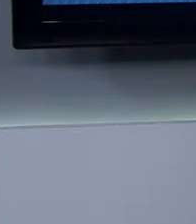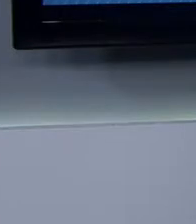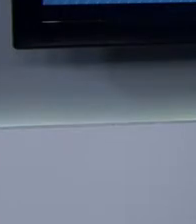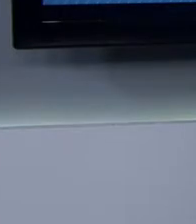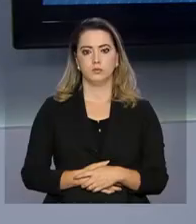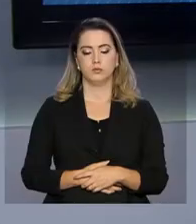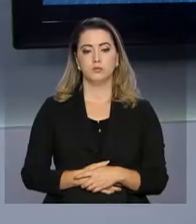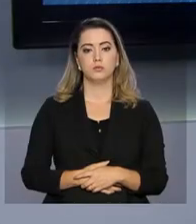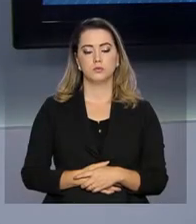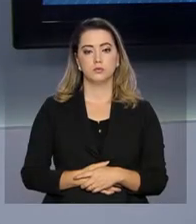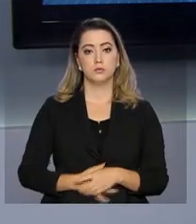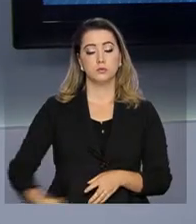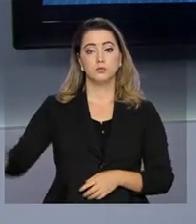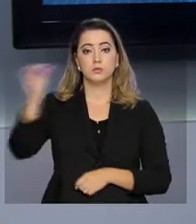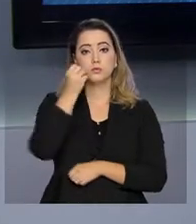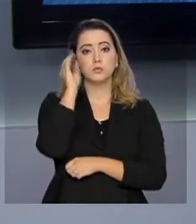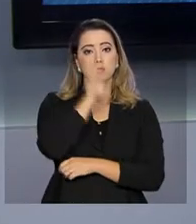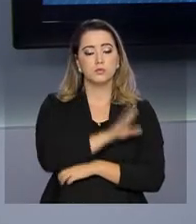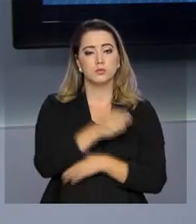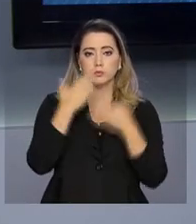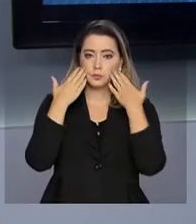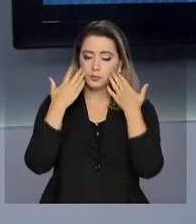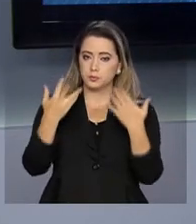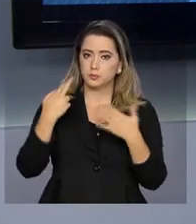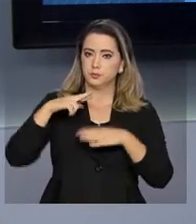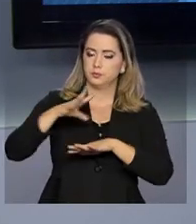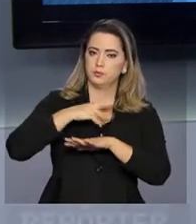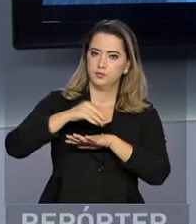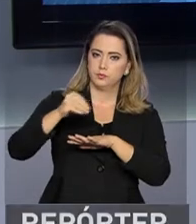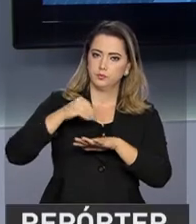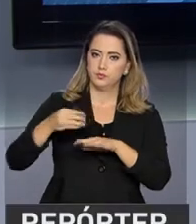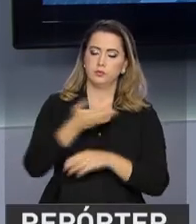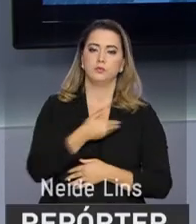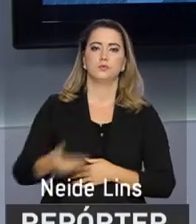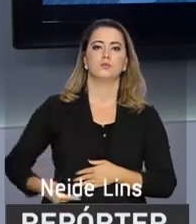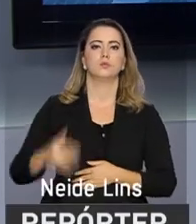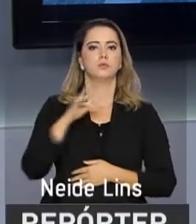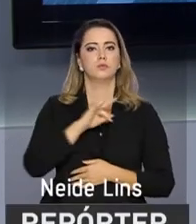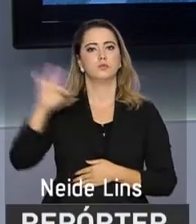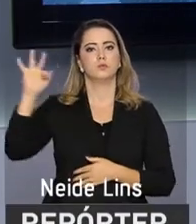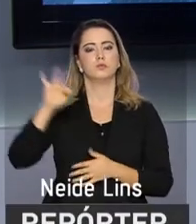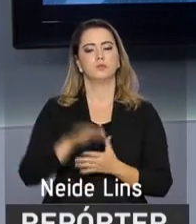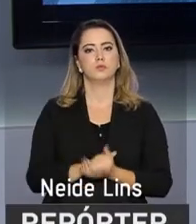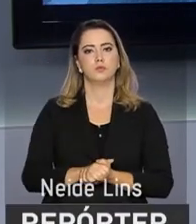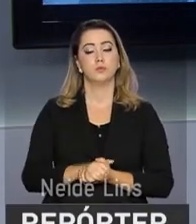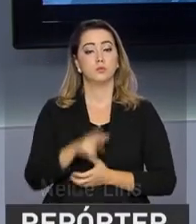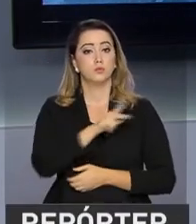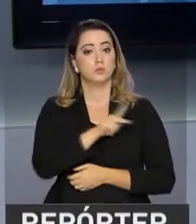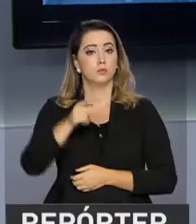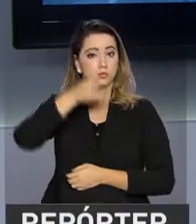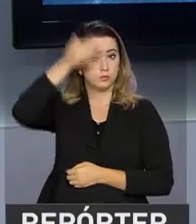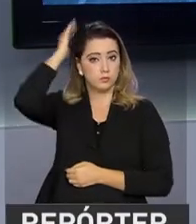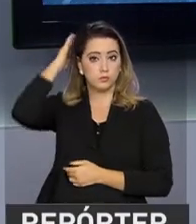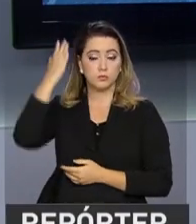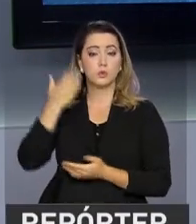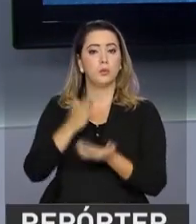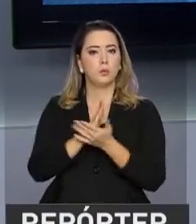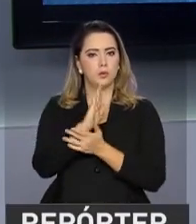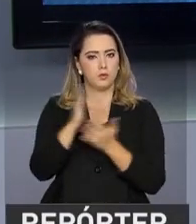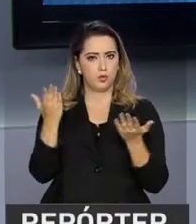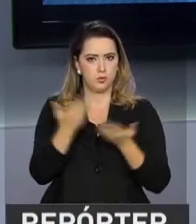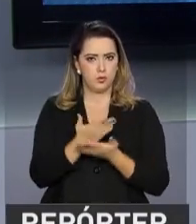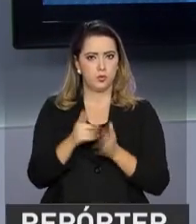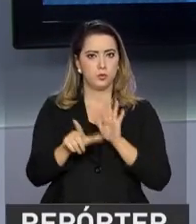olá boa tarde estamos de volta com o repórter nbr e as notícias do governo federal o presidente michel temer sancionou